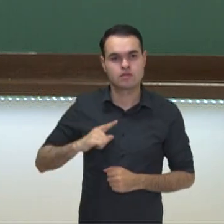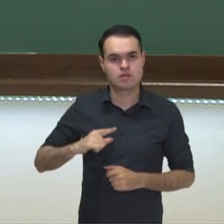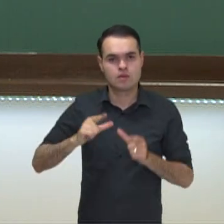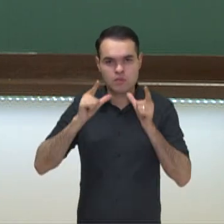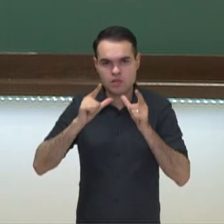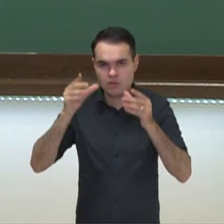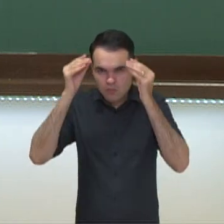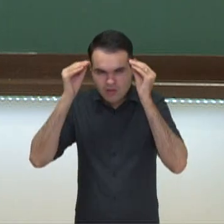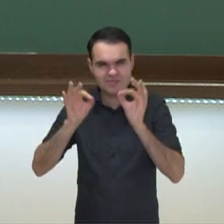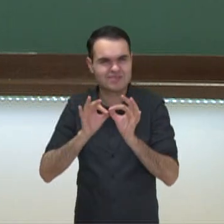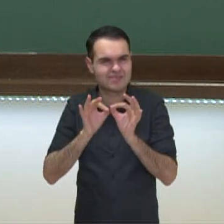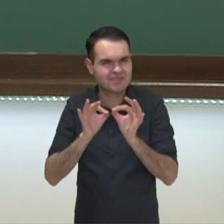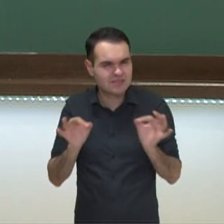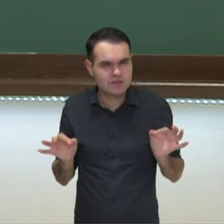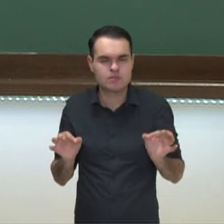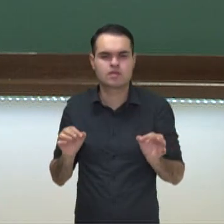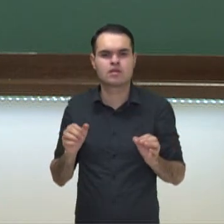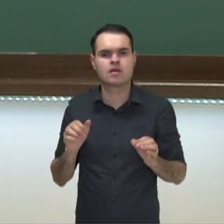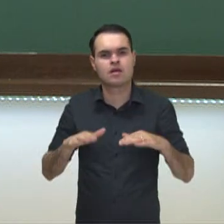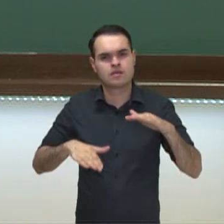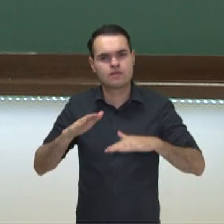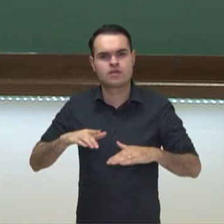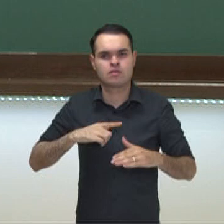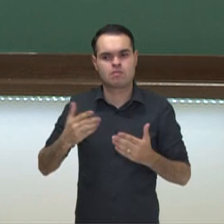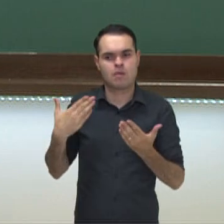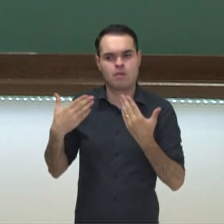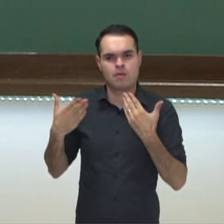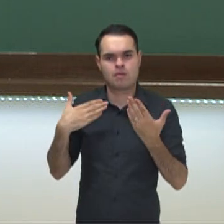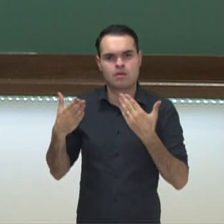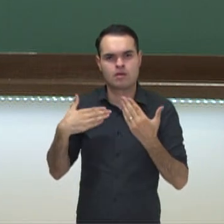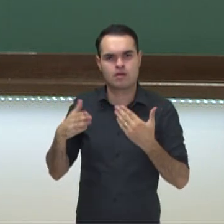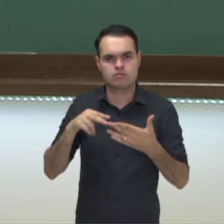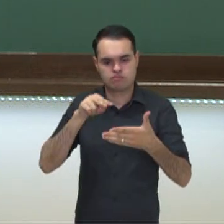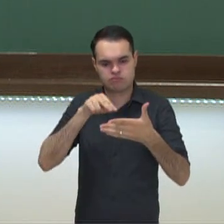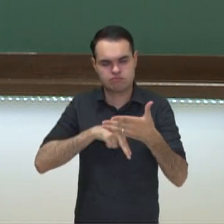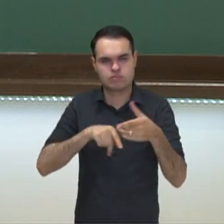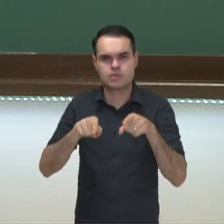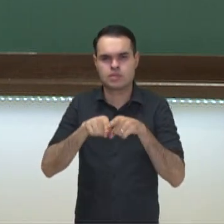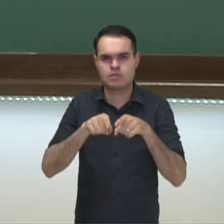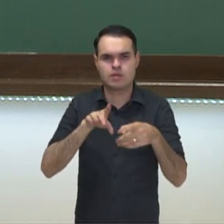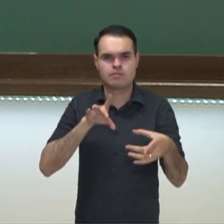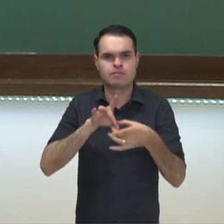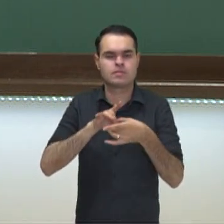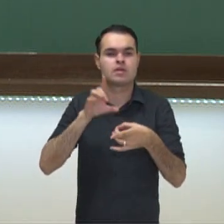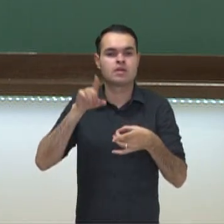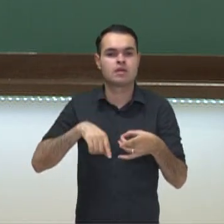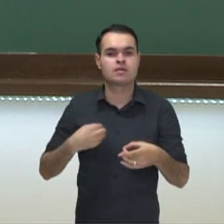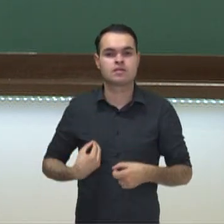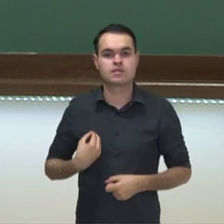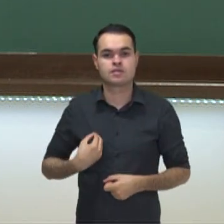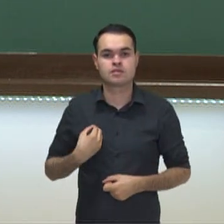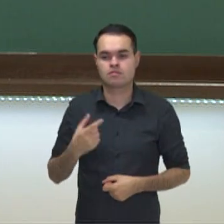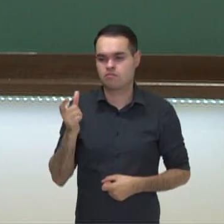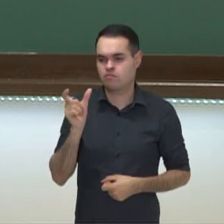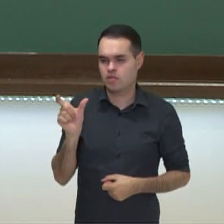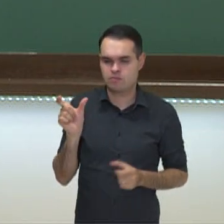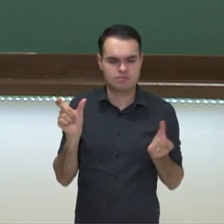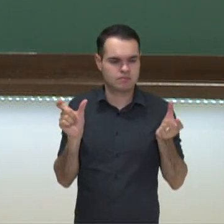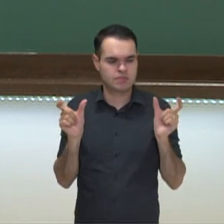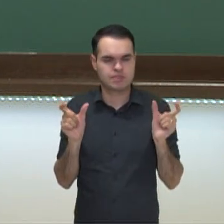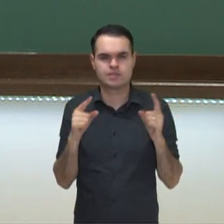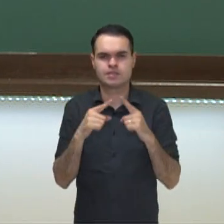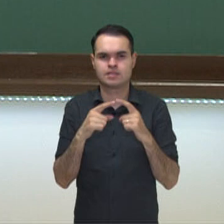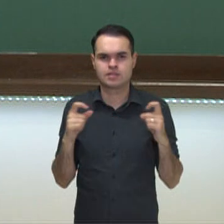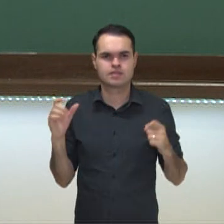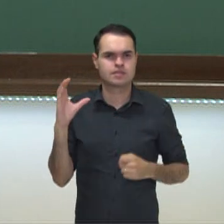linguagem simples, temos, em algum momento, uma conversa com o leitor e também temos a presença de termos